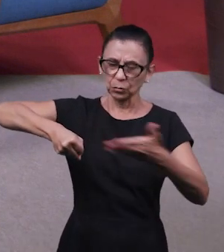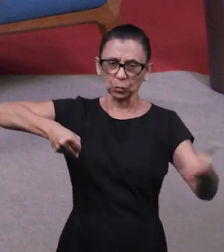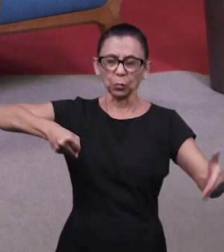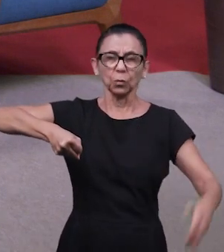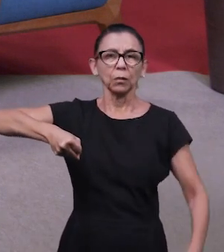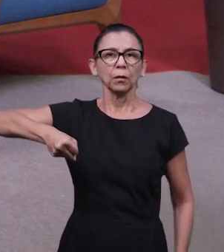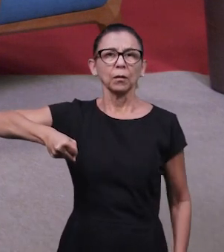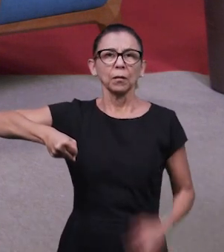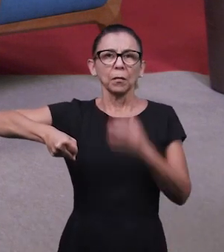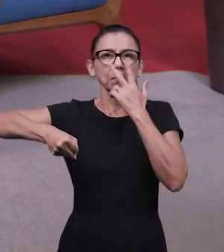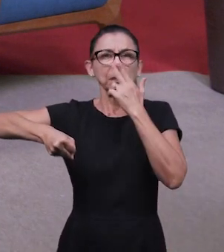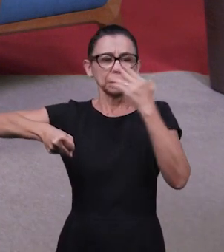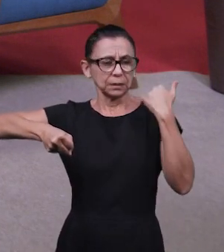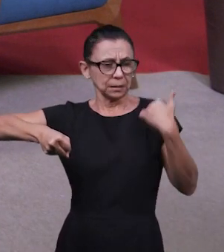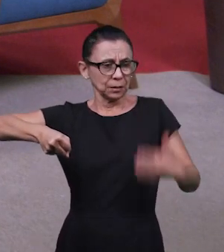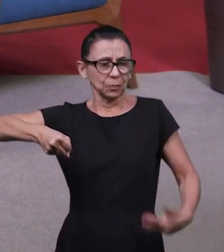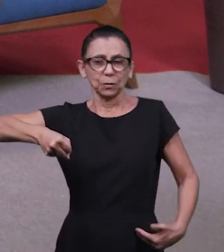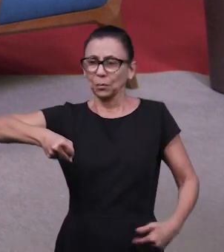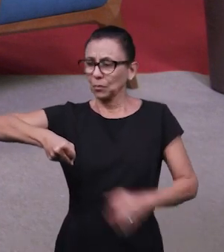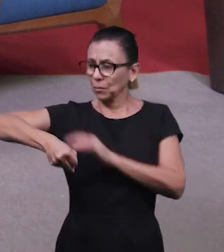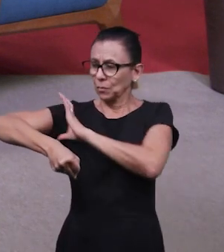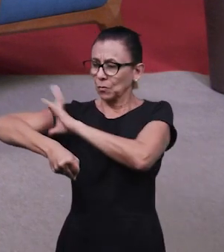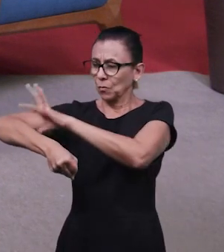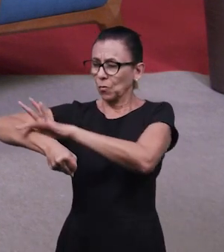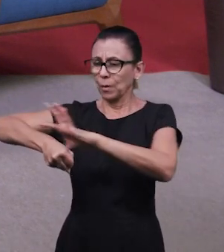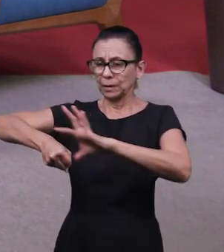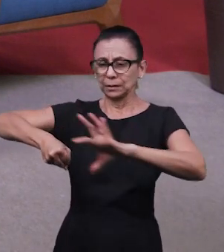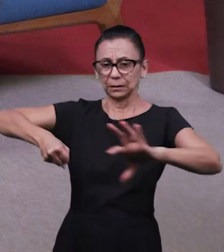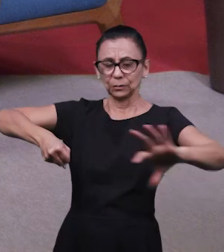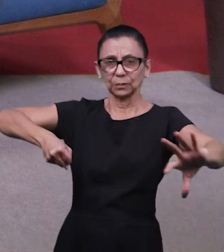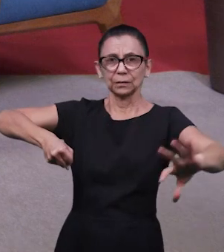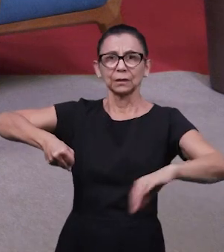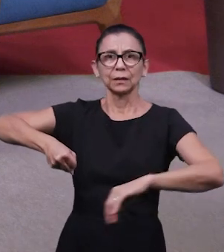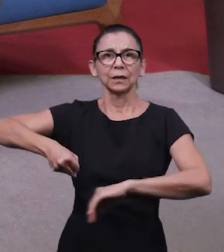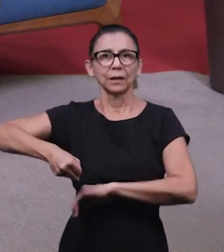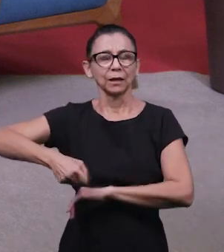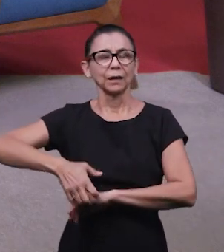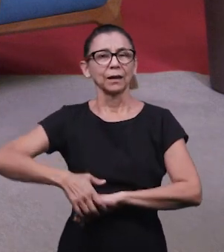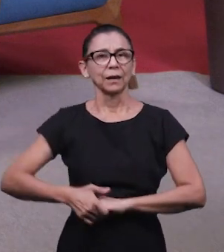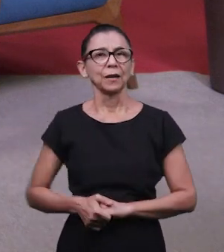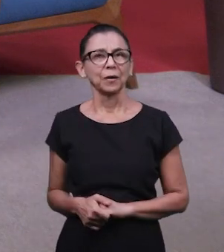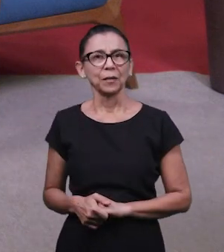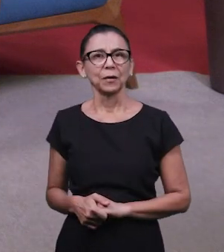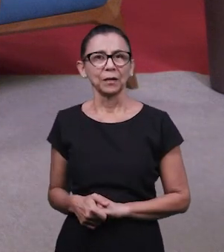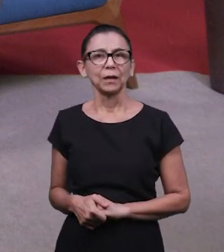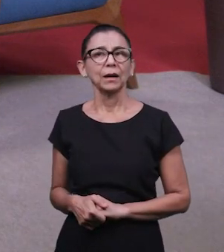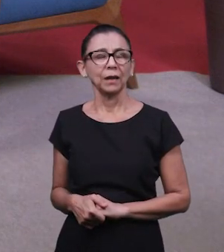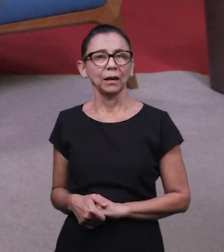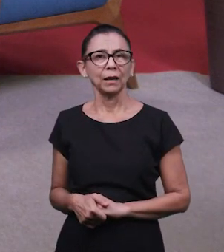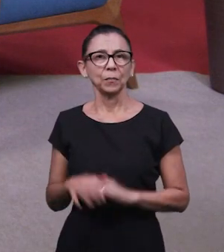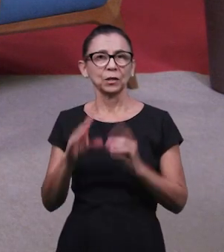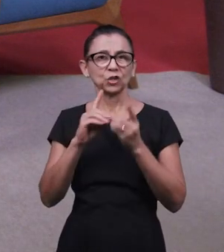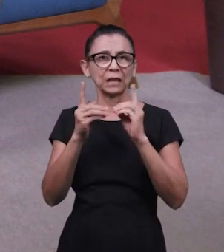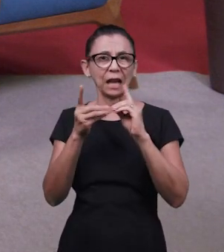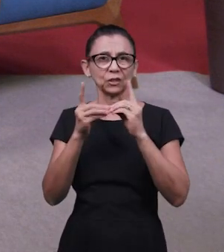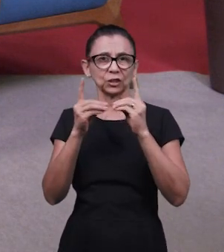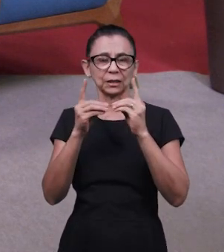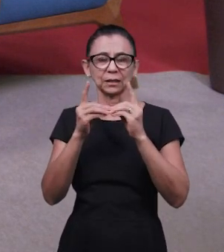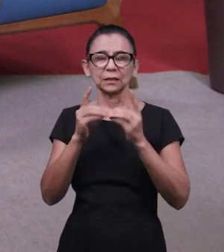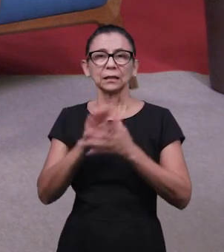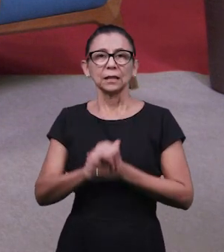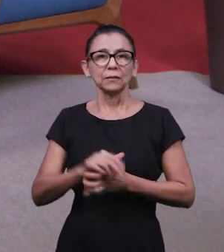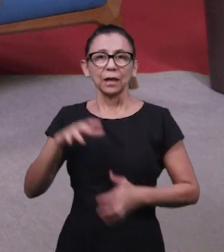dele, como é que deve ter sido isso? Ficou, vamos usar uma expressão, um verbo mais até claro, ficou grudada na